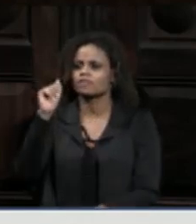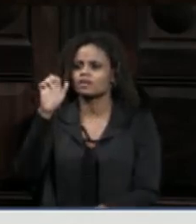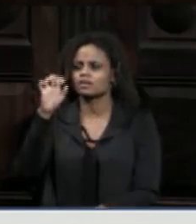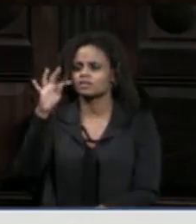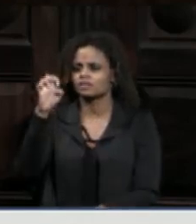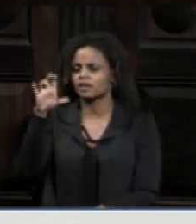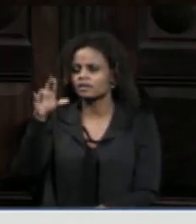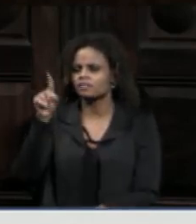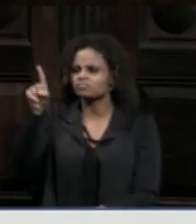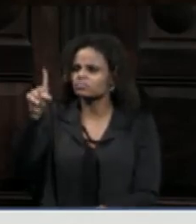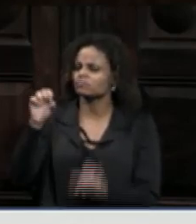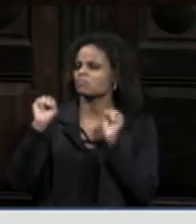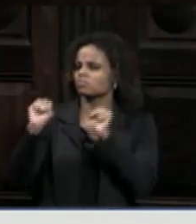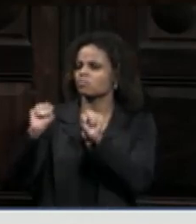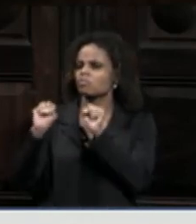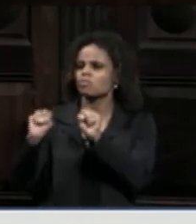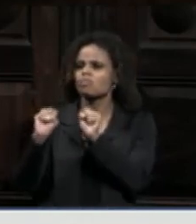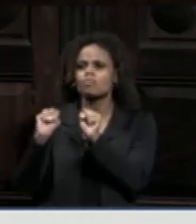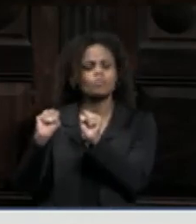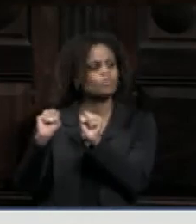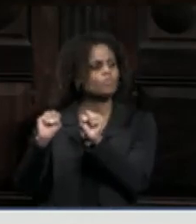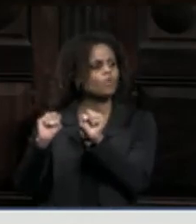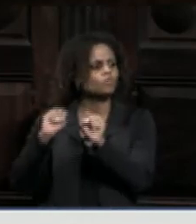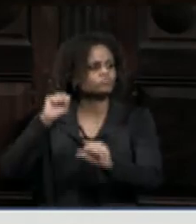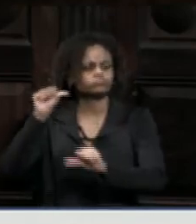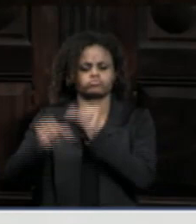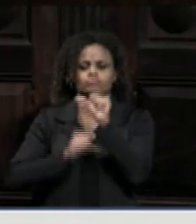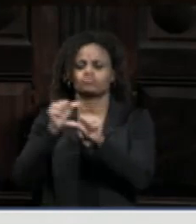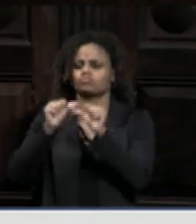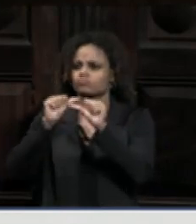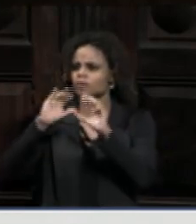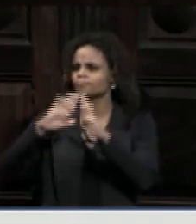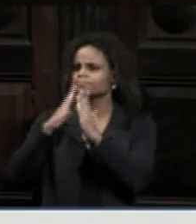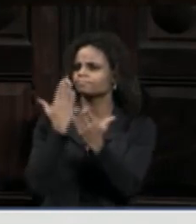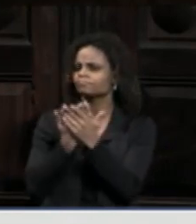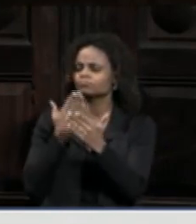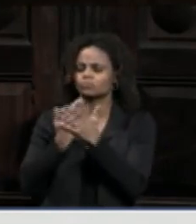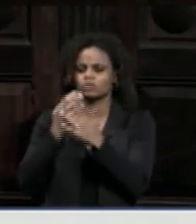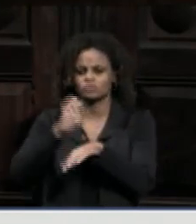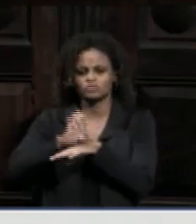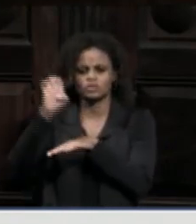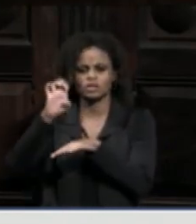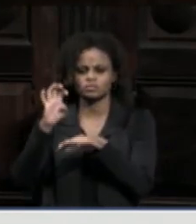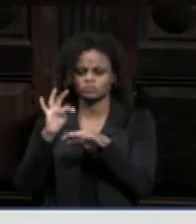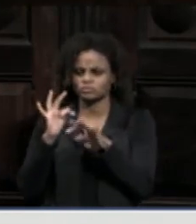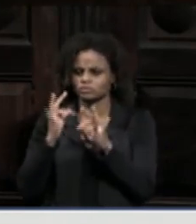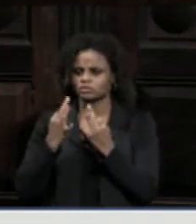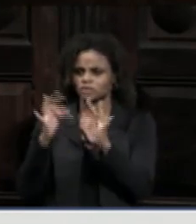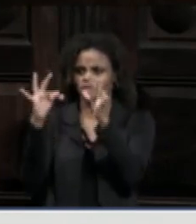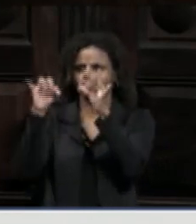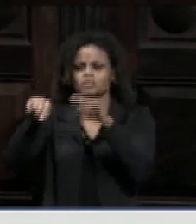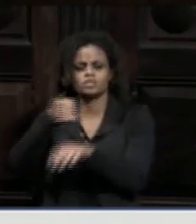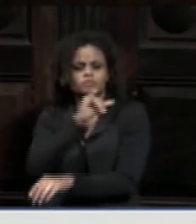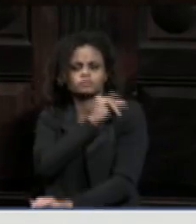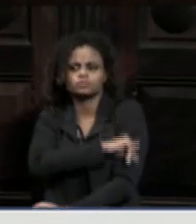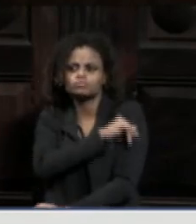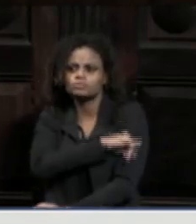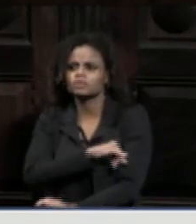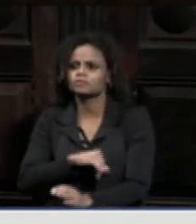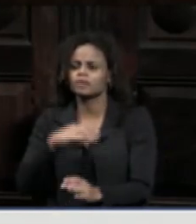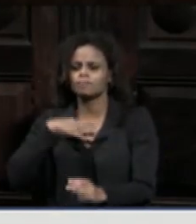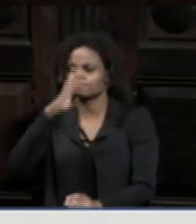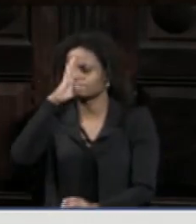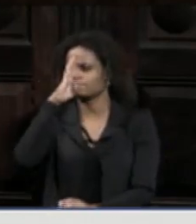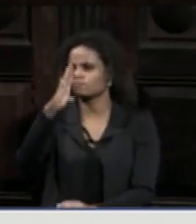potencial para se transformar num verdadeiro instituto estadual tecnológico do Rio de Janeiro, tendo como foco